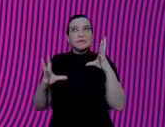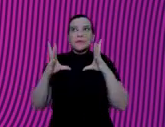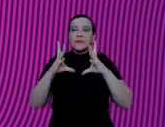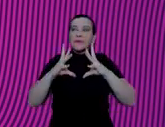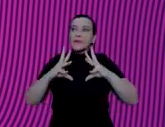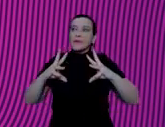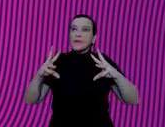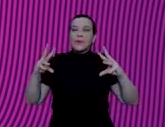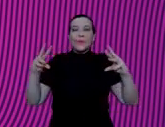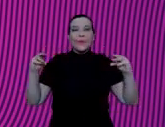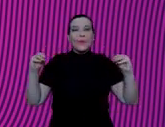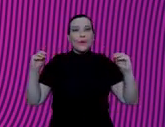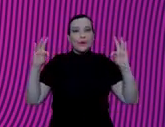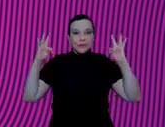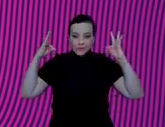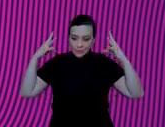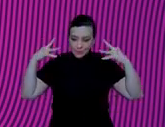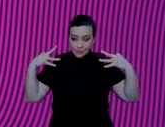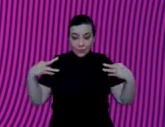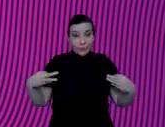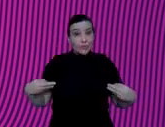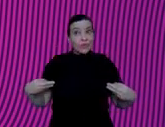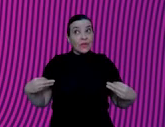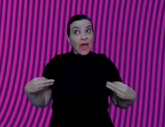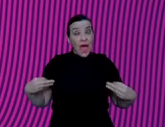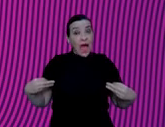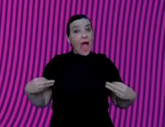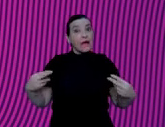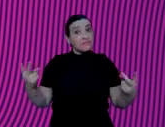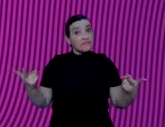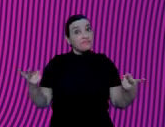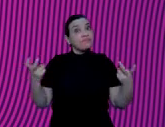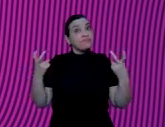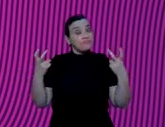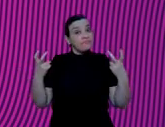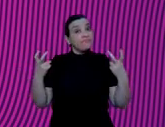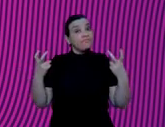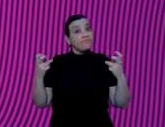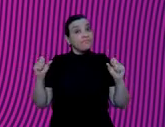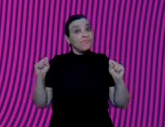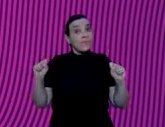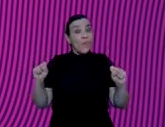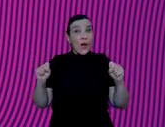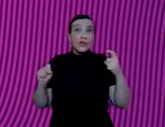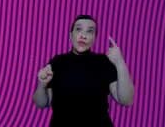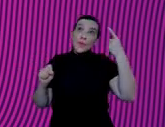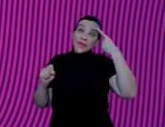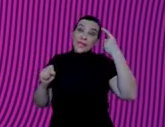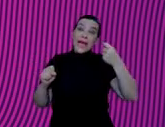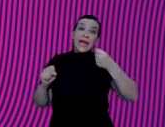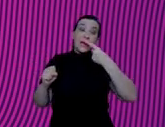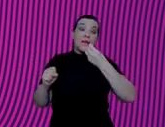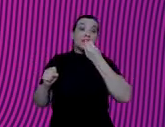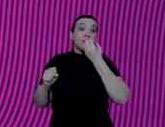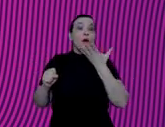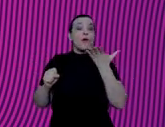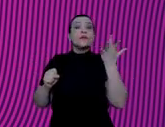Então, talvez a percepção dele seja exagerada desse benefício. O que você acha, Leon?